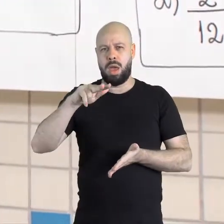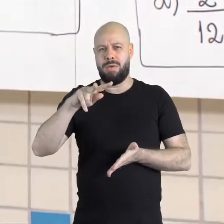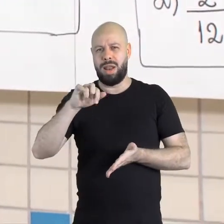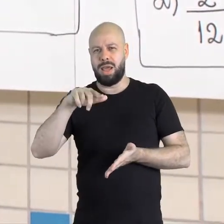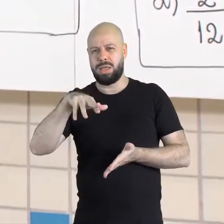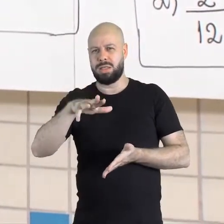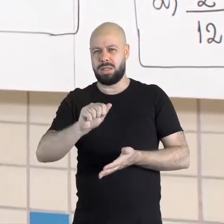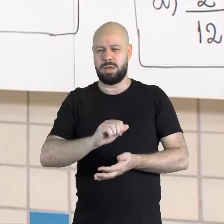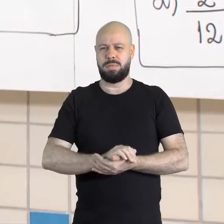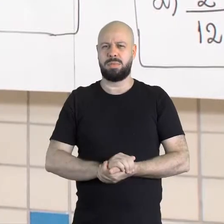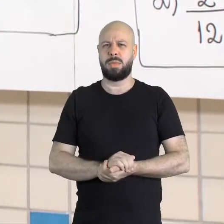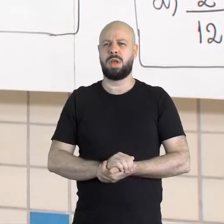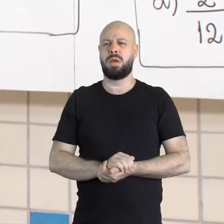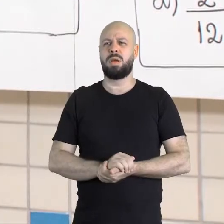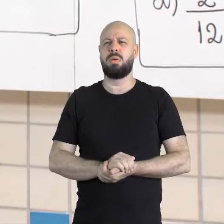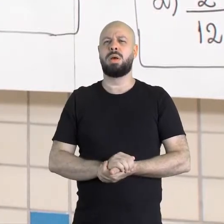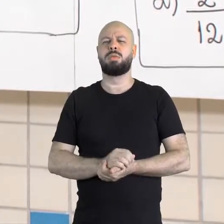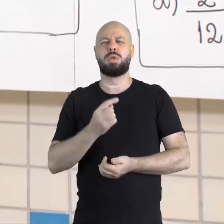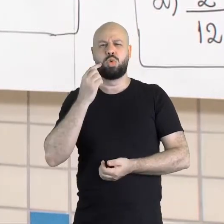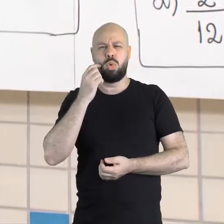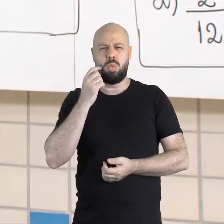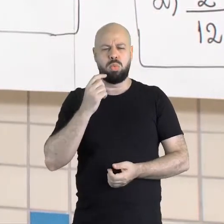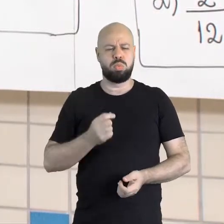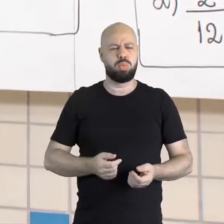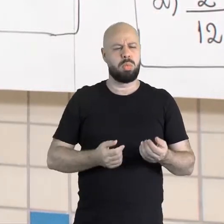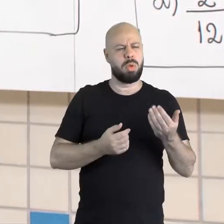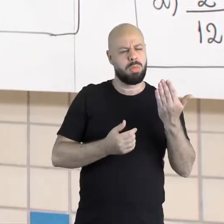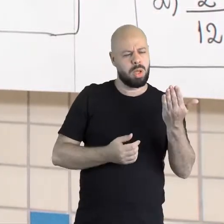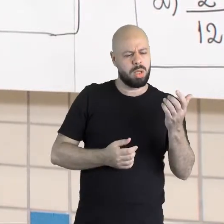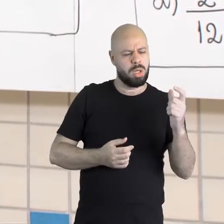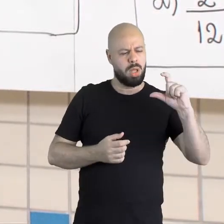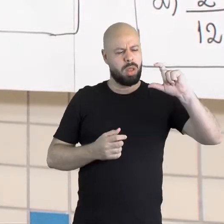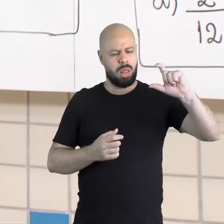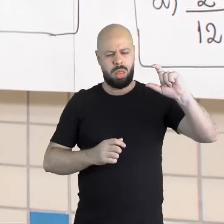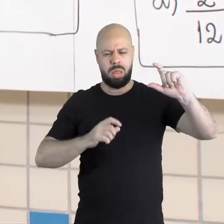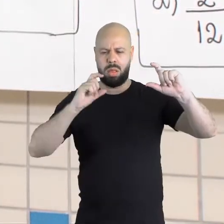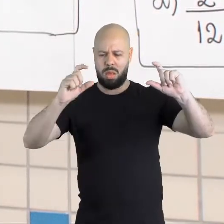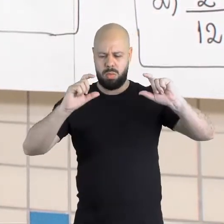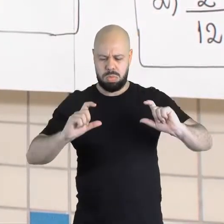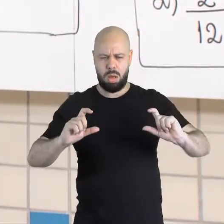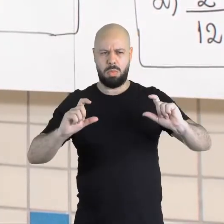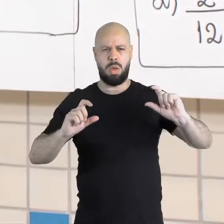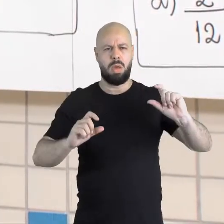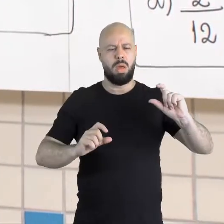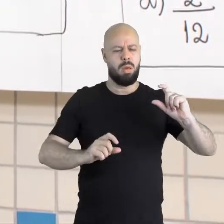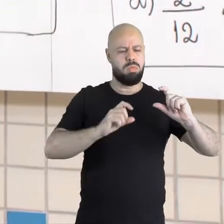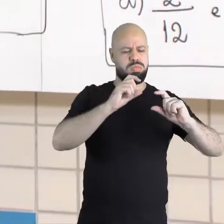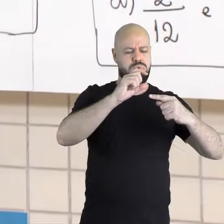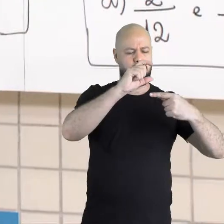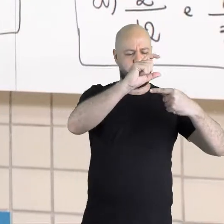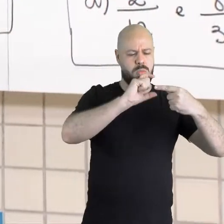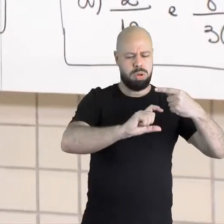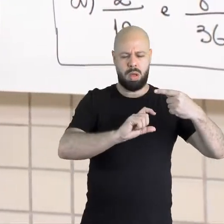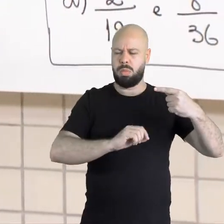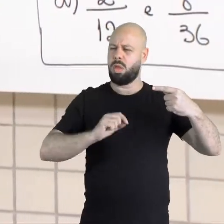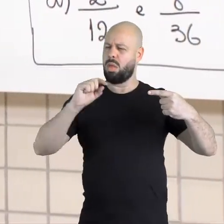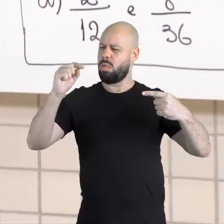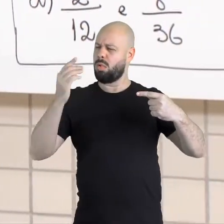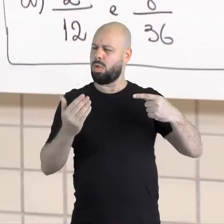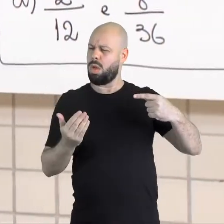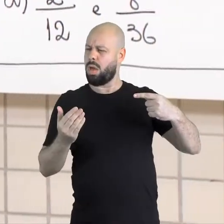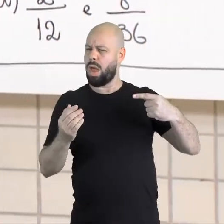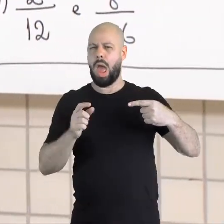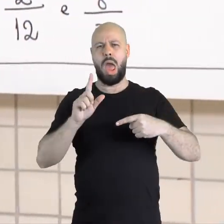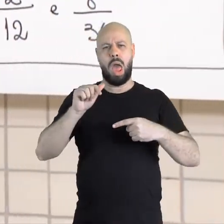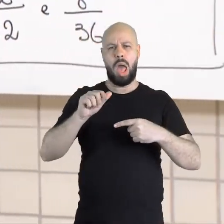verificar se o parzinho de fração são equivalentes. Lembra quando nós estudamos nas aulas anteriores?